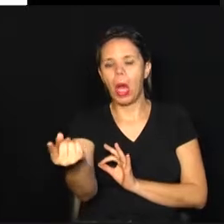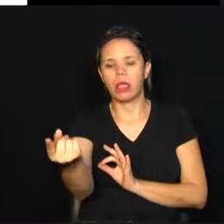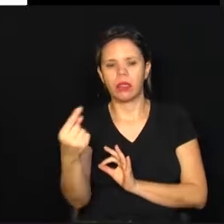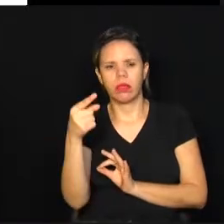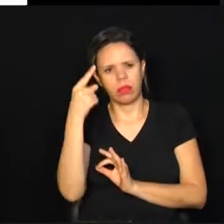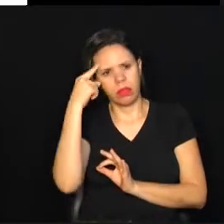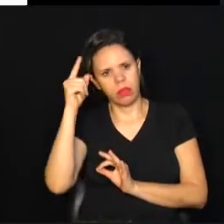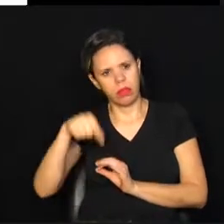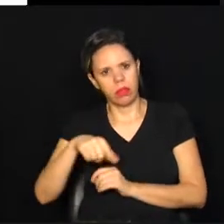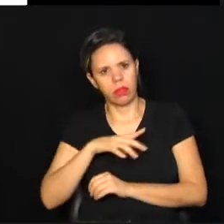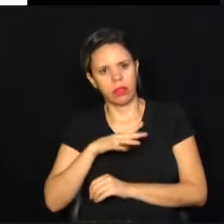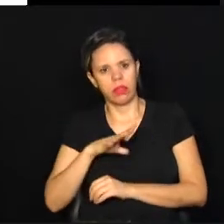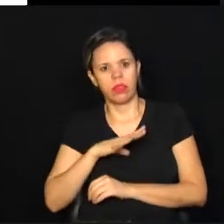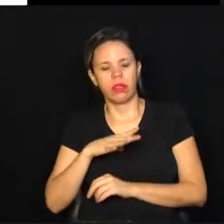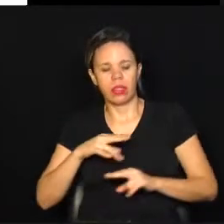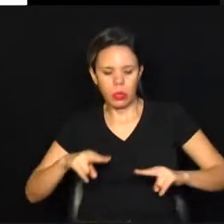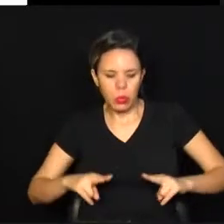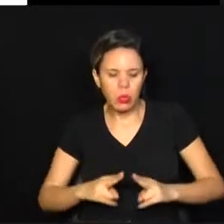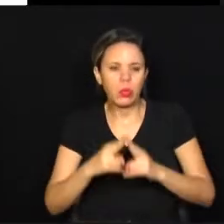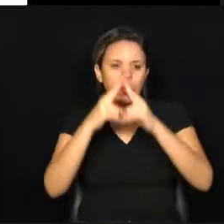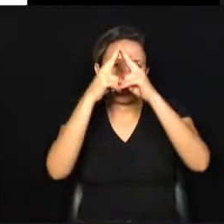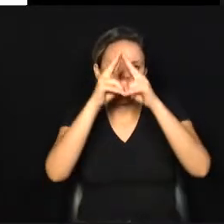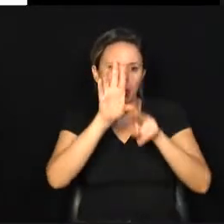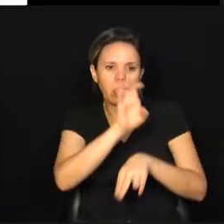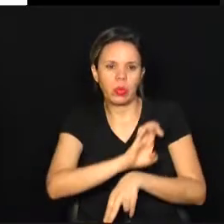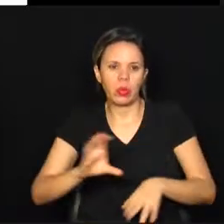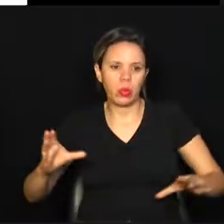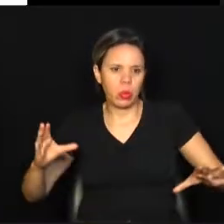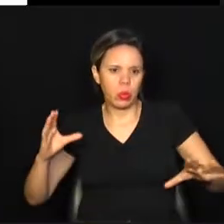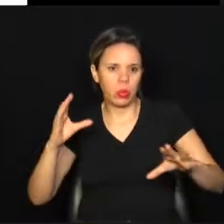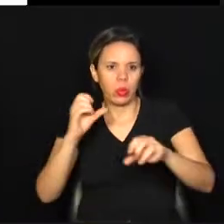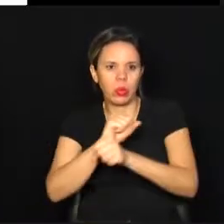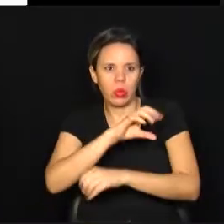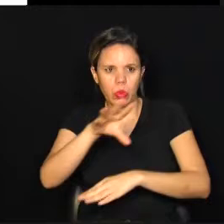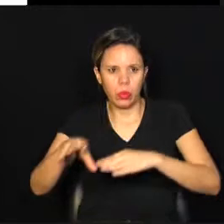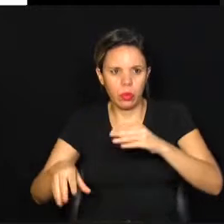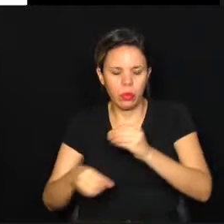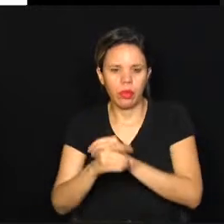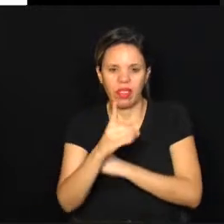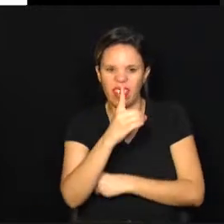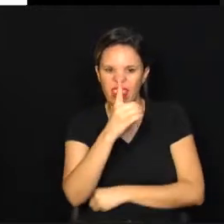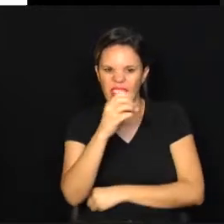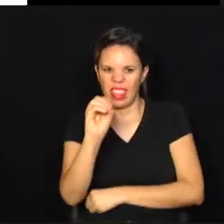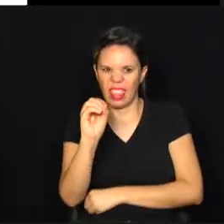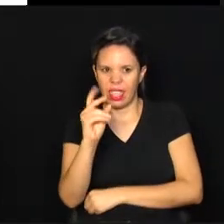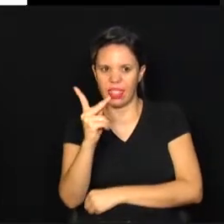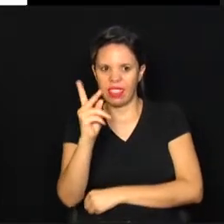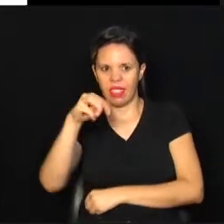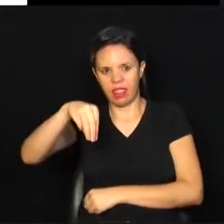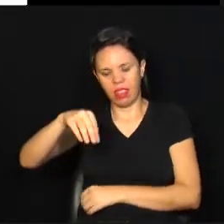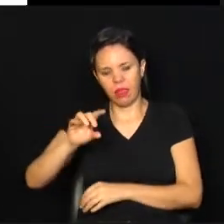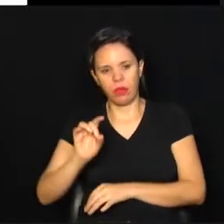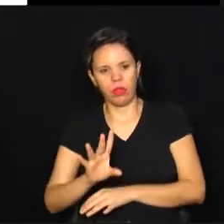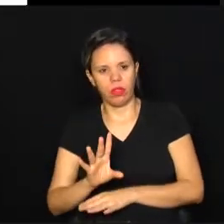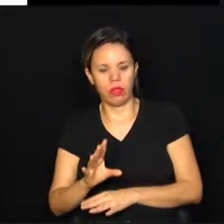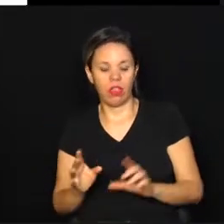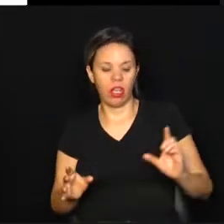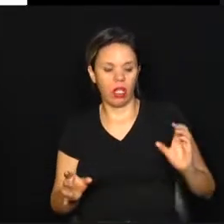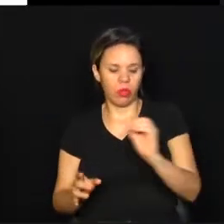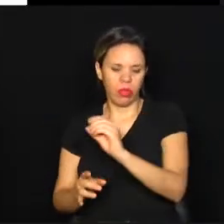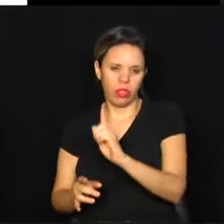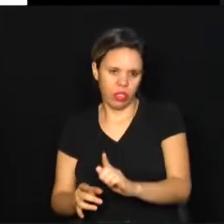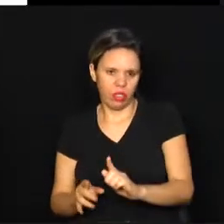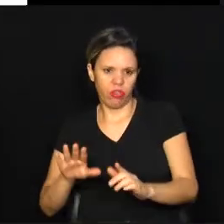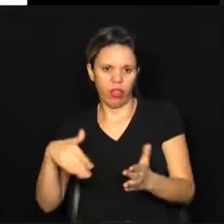gente, a cidade de Paris inteira, ela está contida em 10 quilômetros. Então, do Campo Grande até o